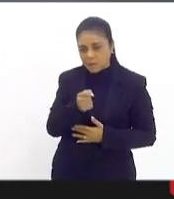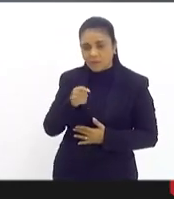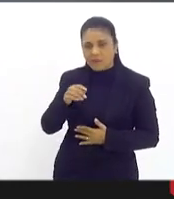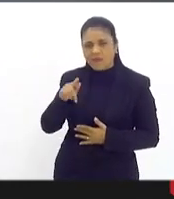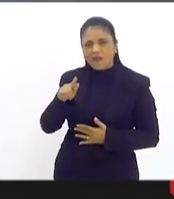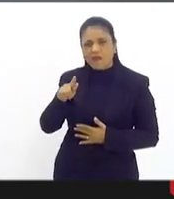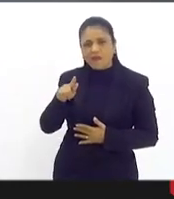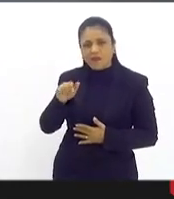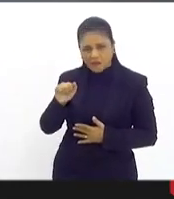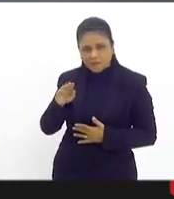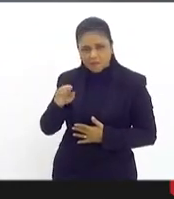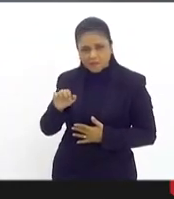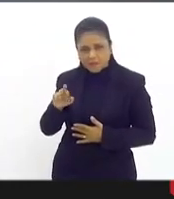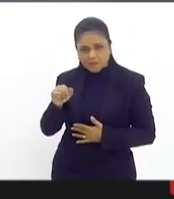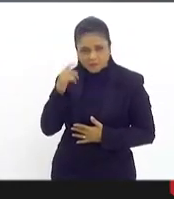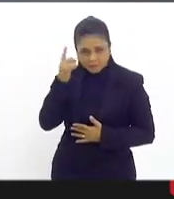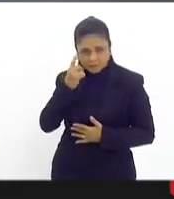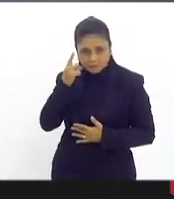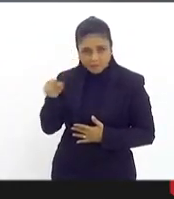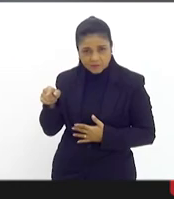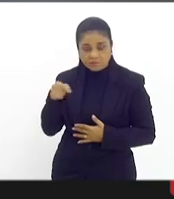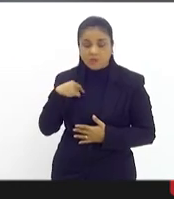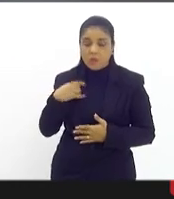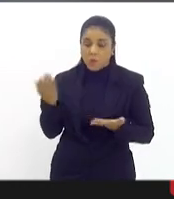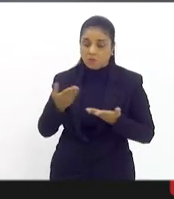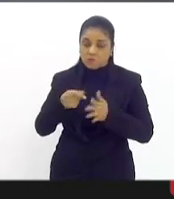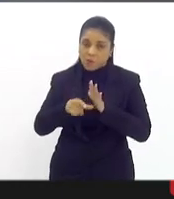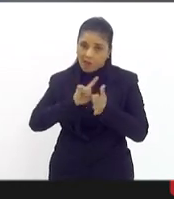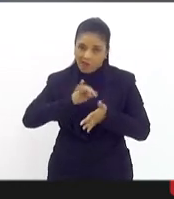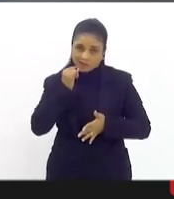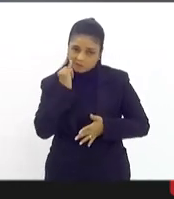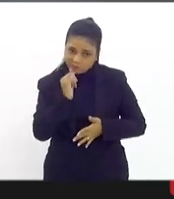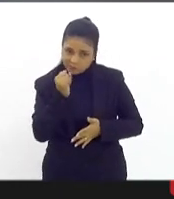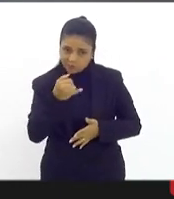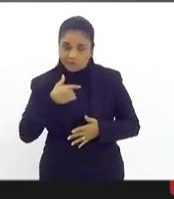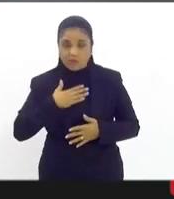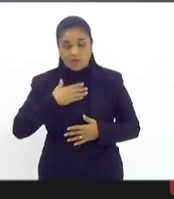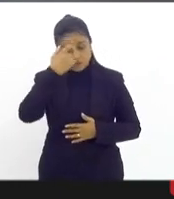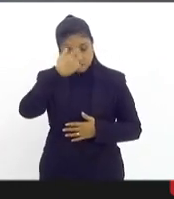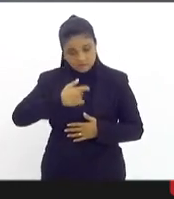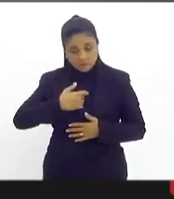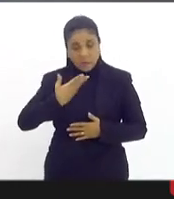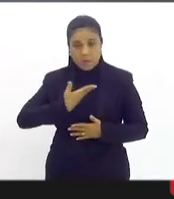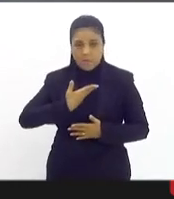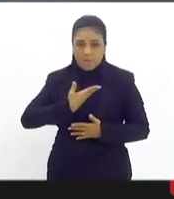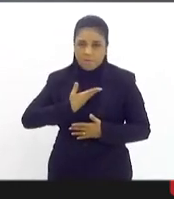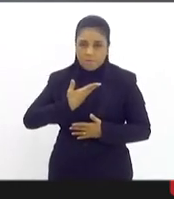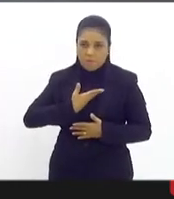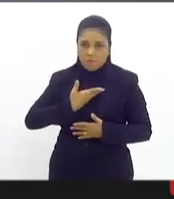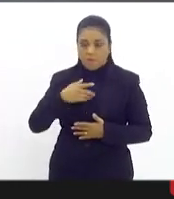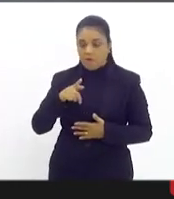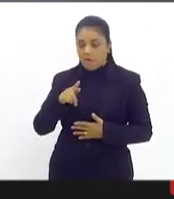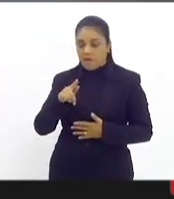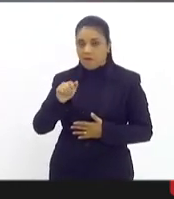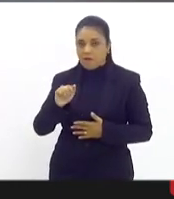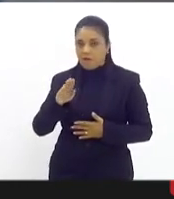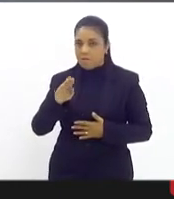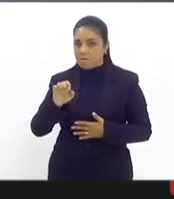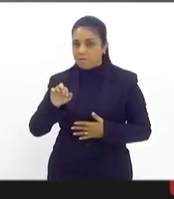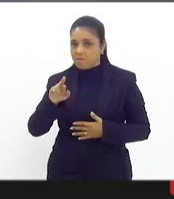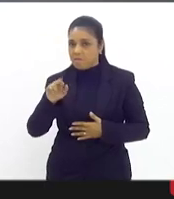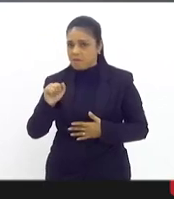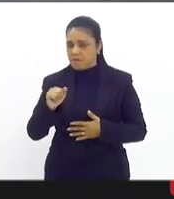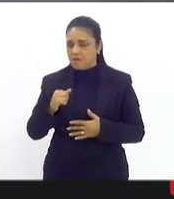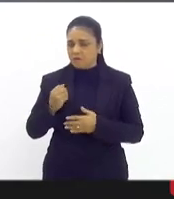só quero fazer uma consideração aqui. Muitas pessoas sabem que a minha amizade, companheirismo com o Gabeira tem